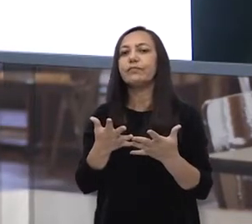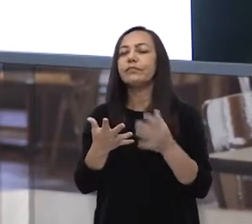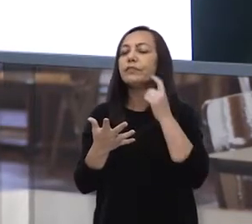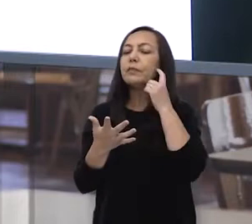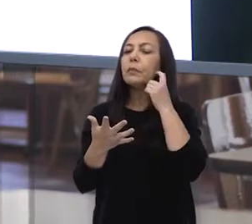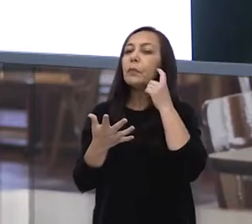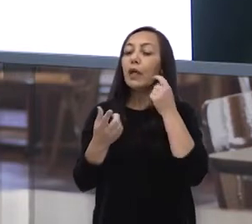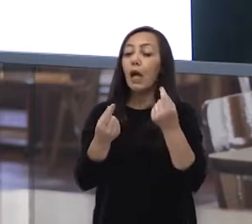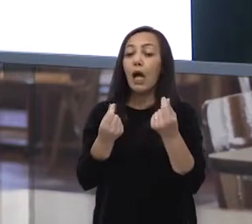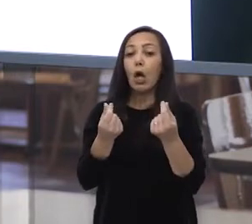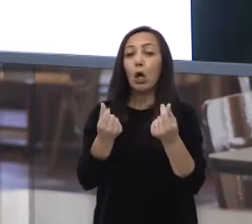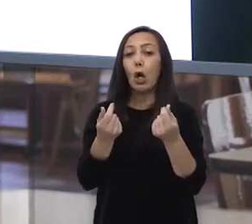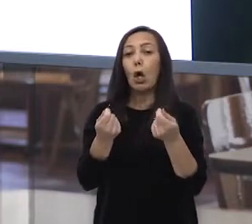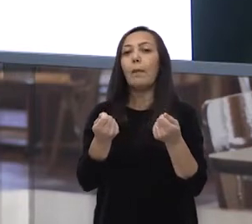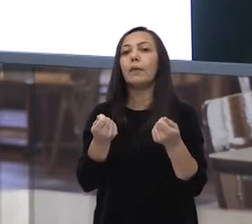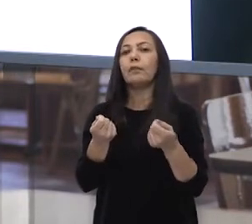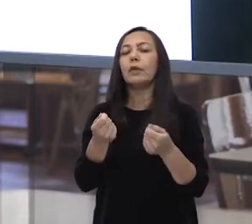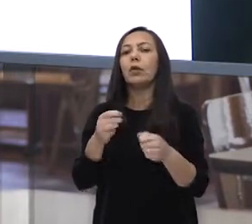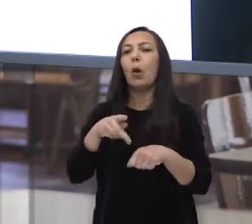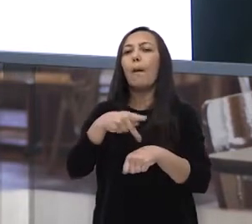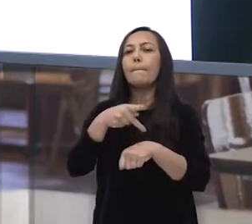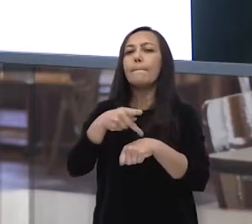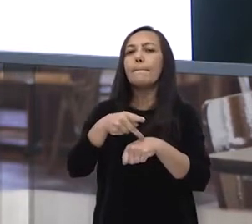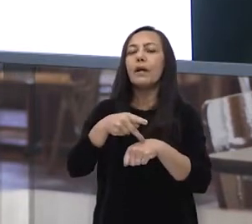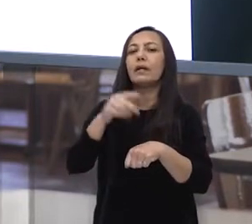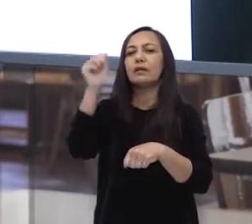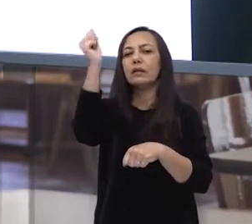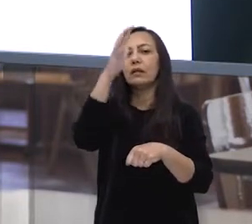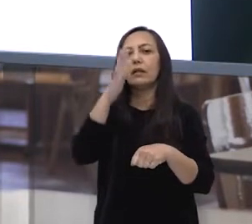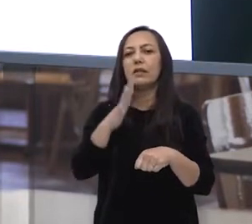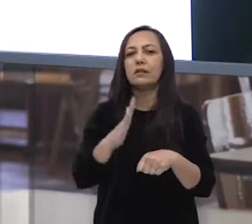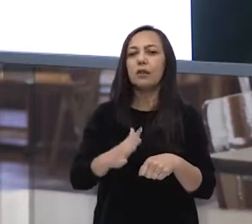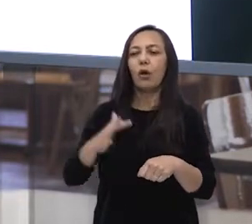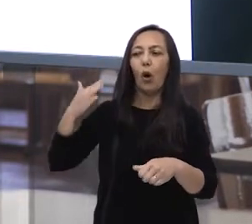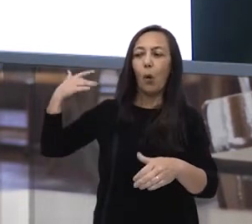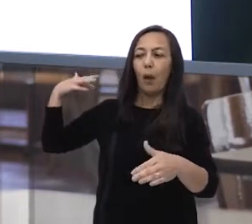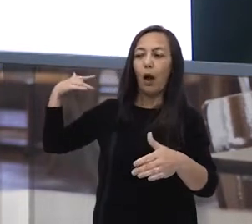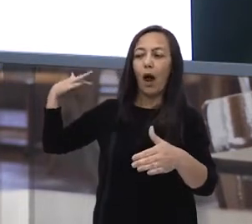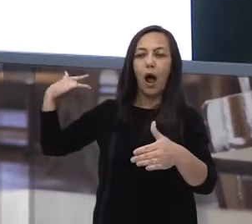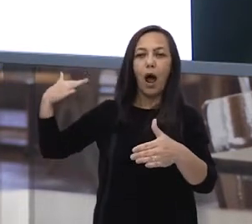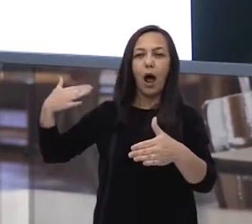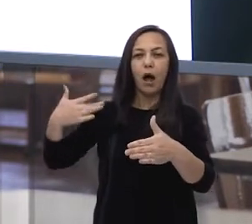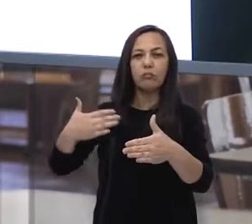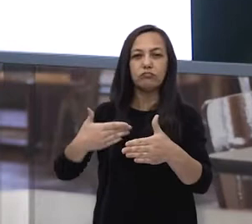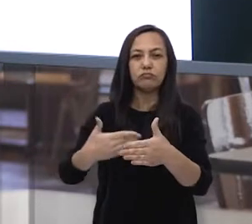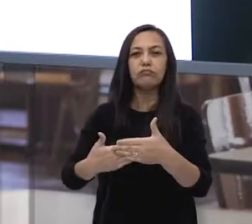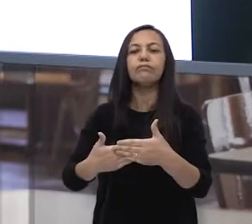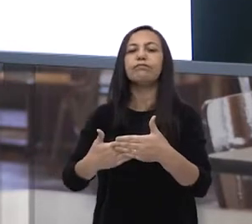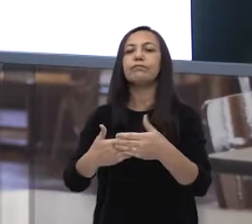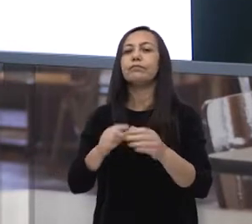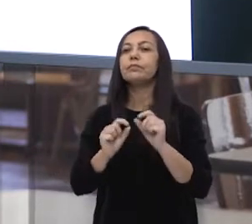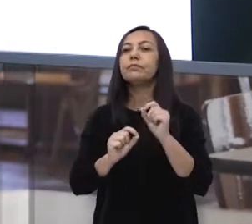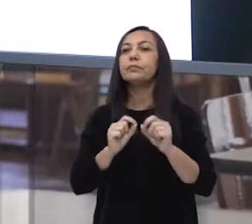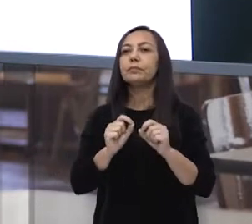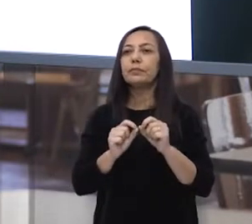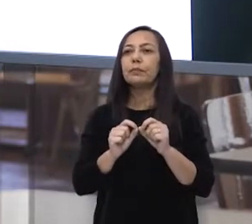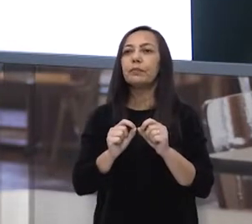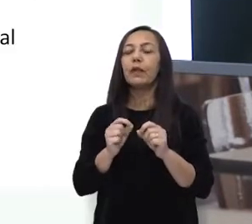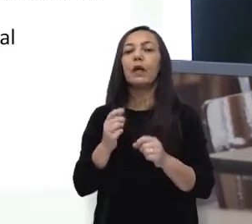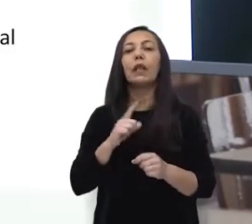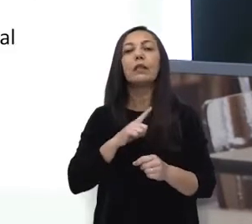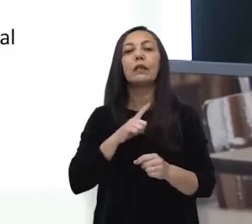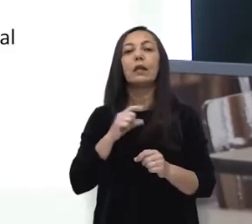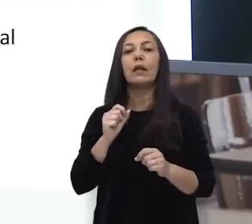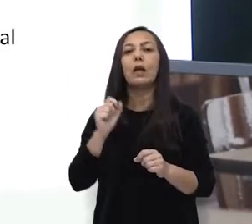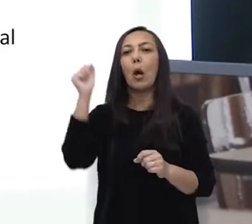Isso desde a época do Brasil Colônia, passando por Brasil Império, entrando no iníciozinho da nossa República. Tá bom? Então aqui a gente tem